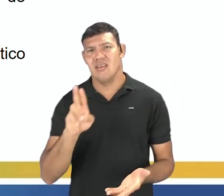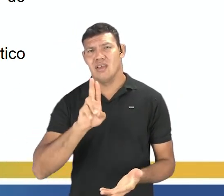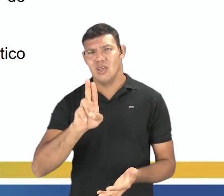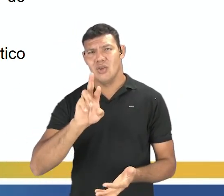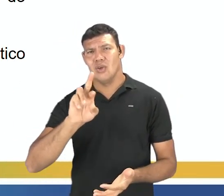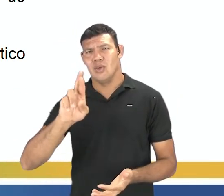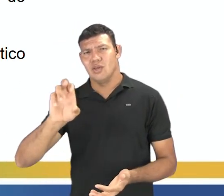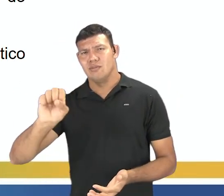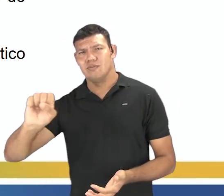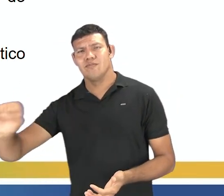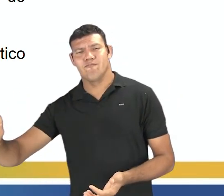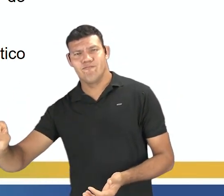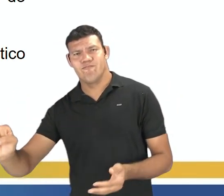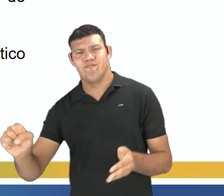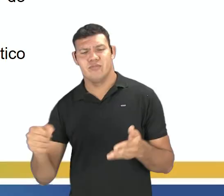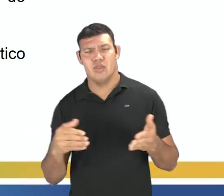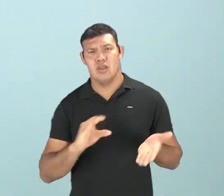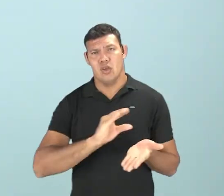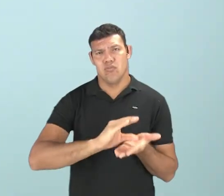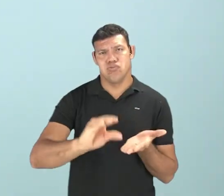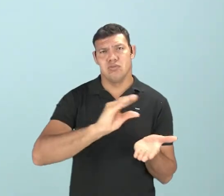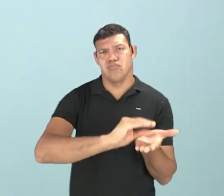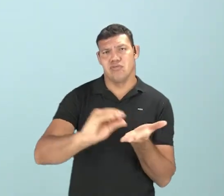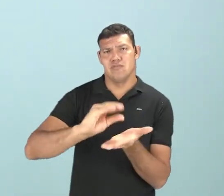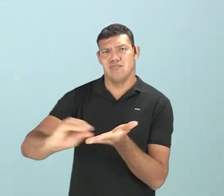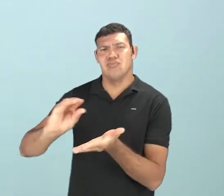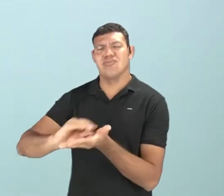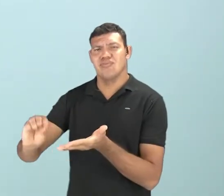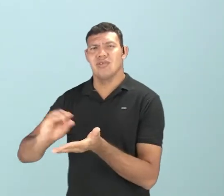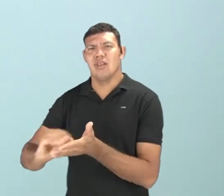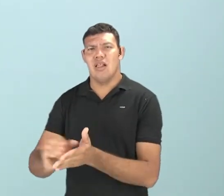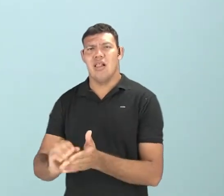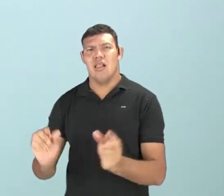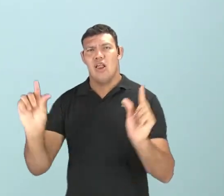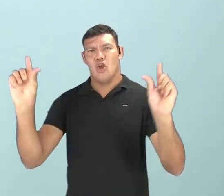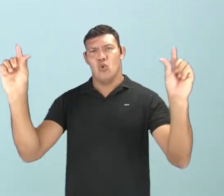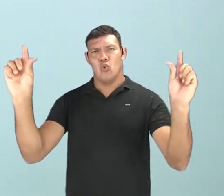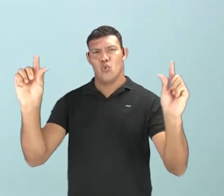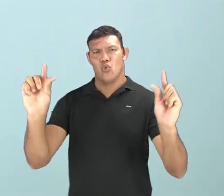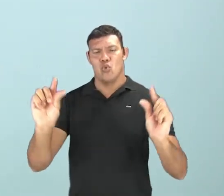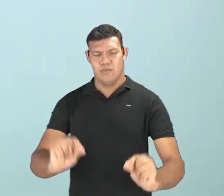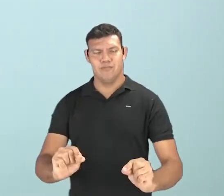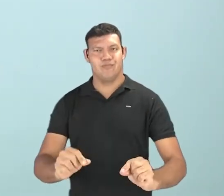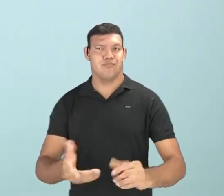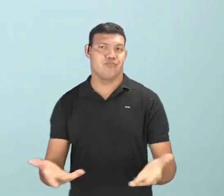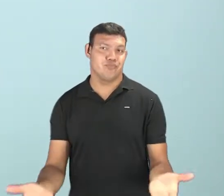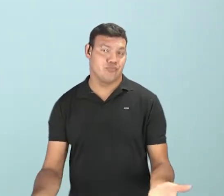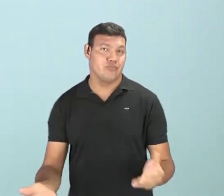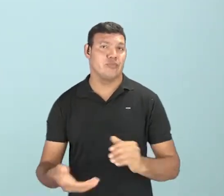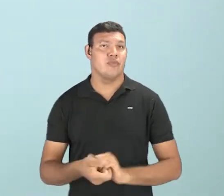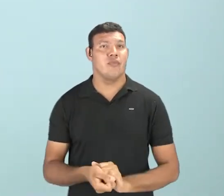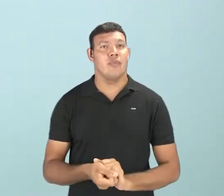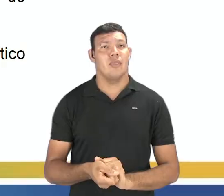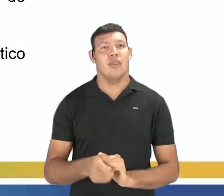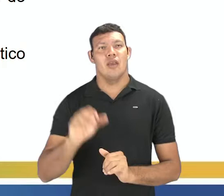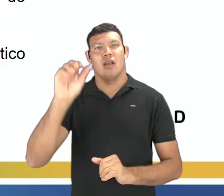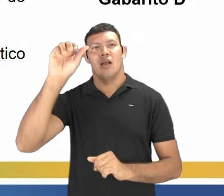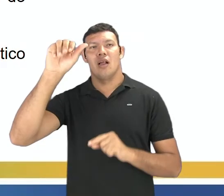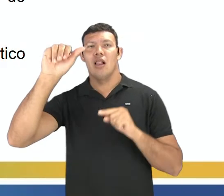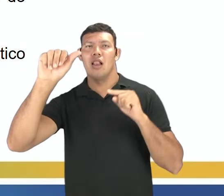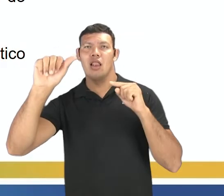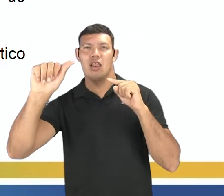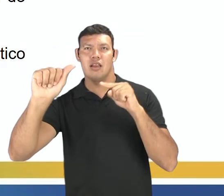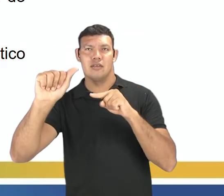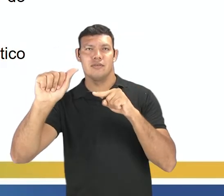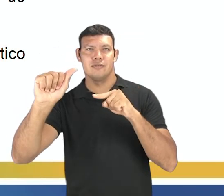teve como investir muito e isso foi se defasando ainda mais economicamente. Vamos para a nossa alternativa de resposta,